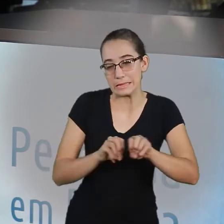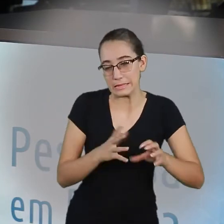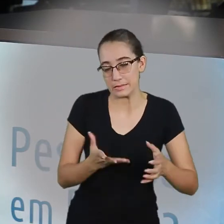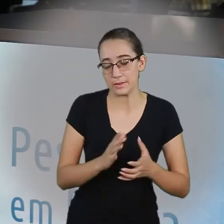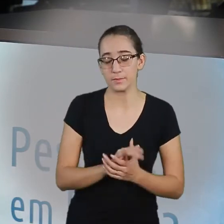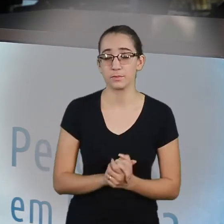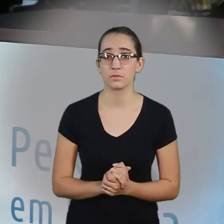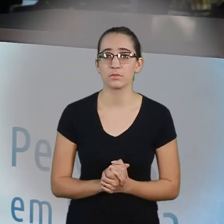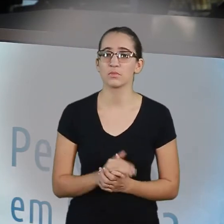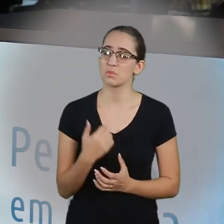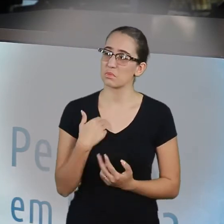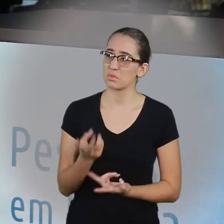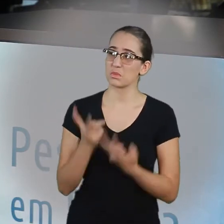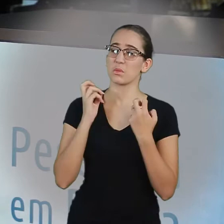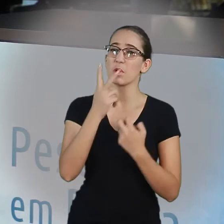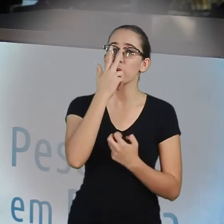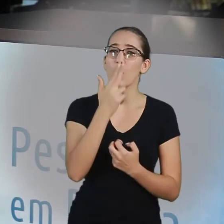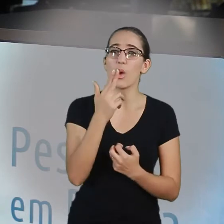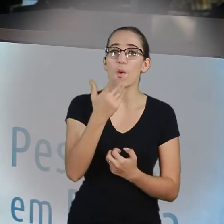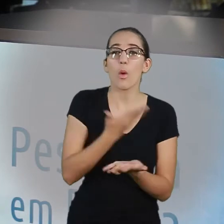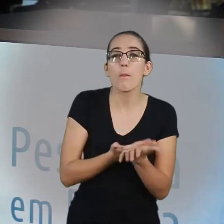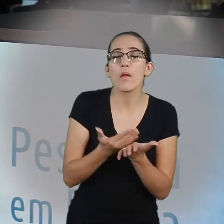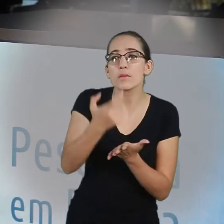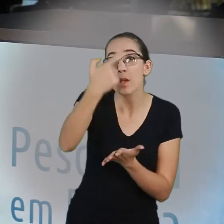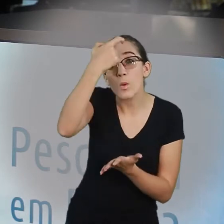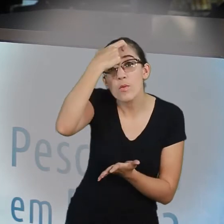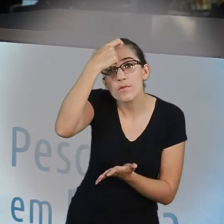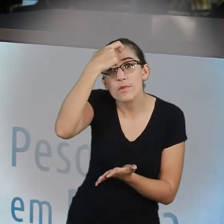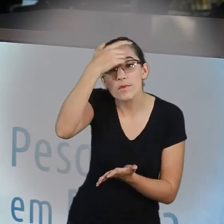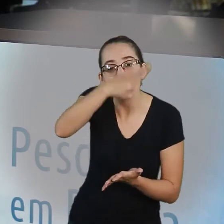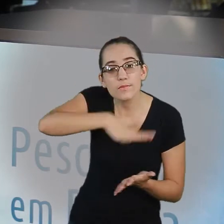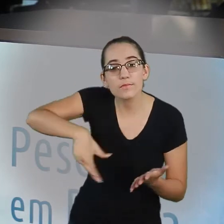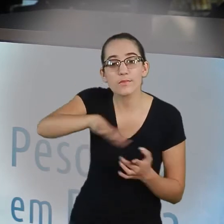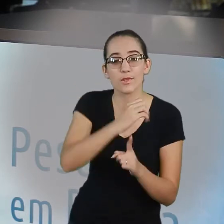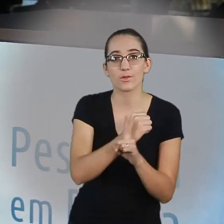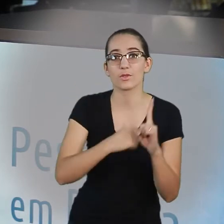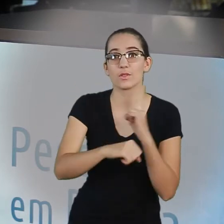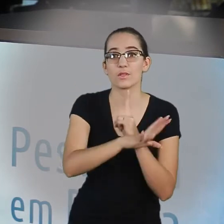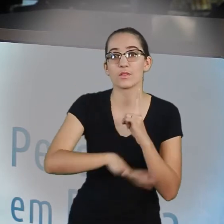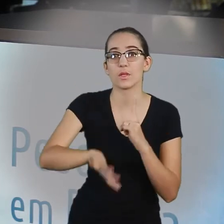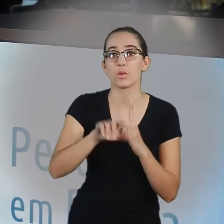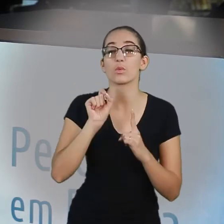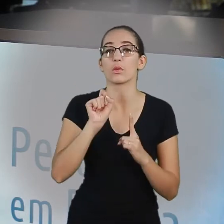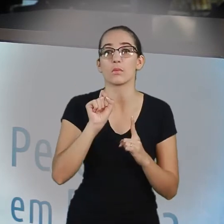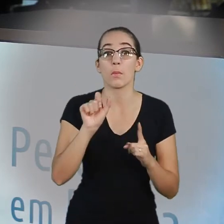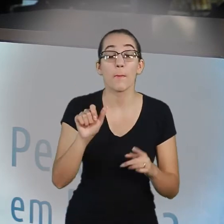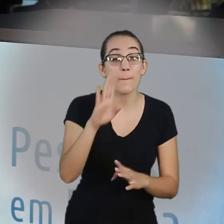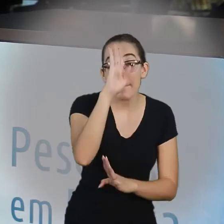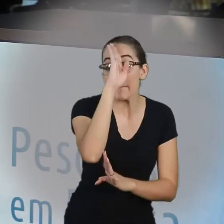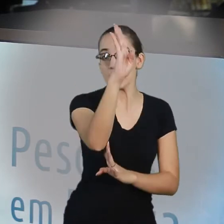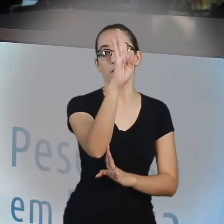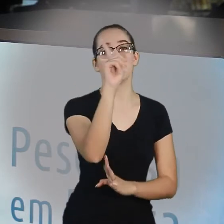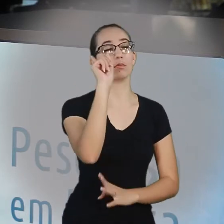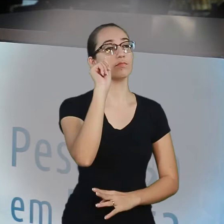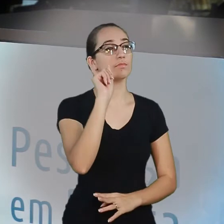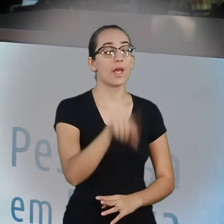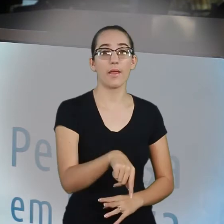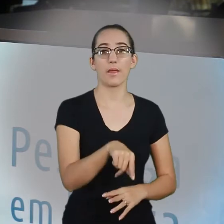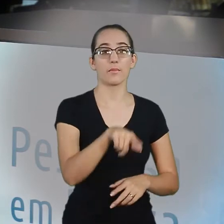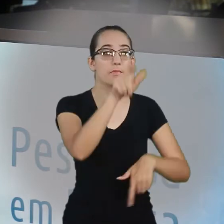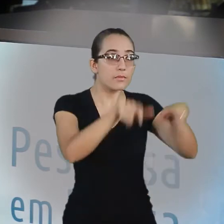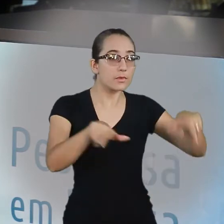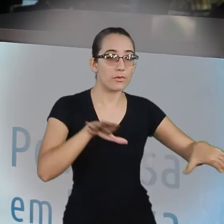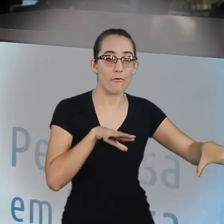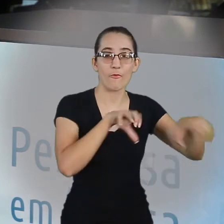uma consciência social de que o maior patrimônio é a formação das pessoas. De nada adianta nós